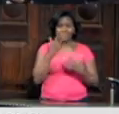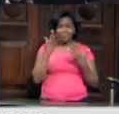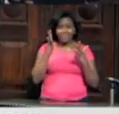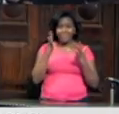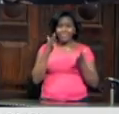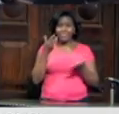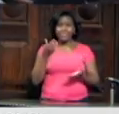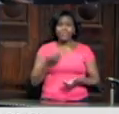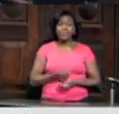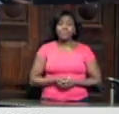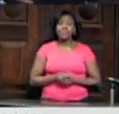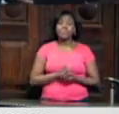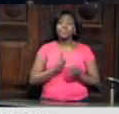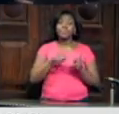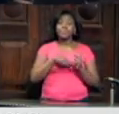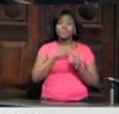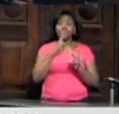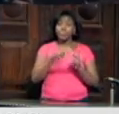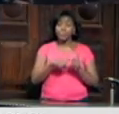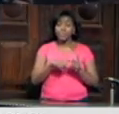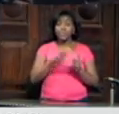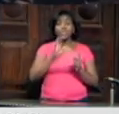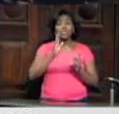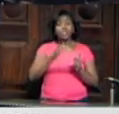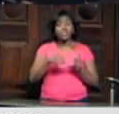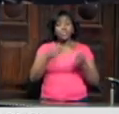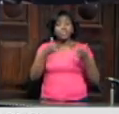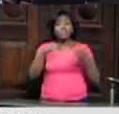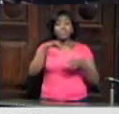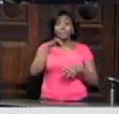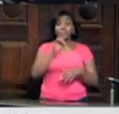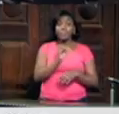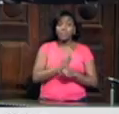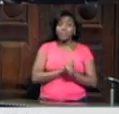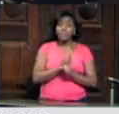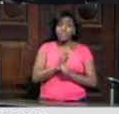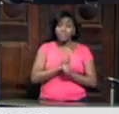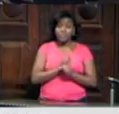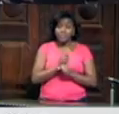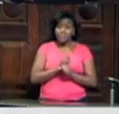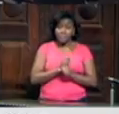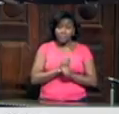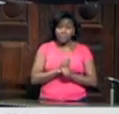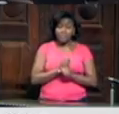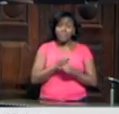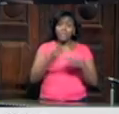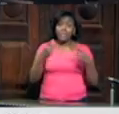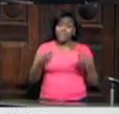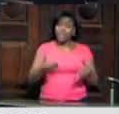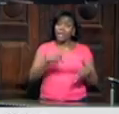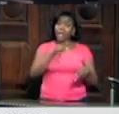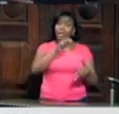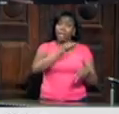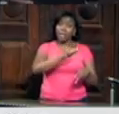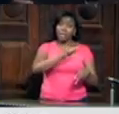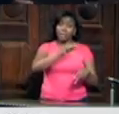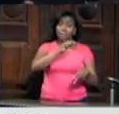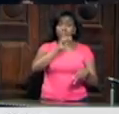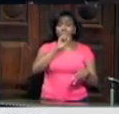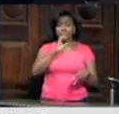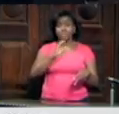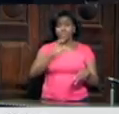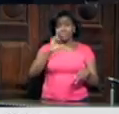de Letras, e esta aqui já celebrando os 90 anos da própria Academia Carioca de Letras,